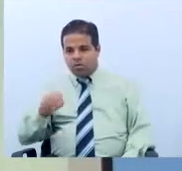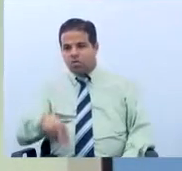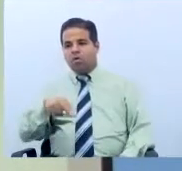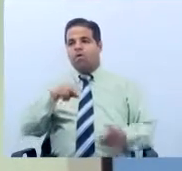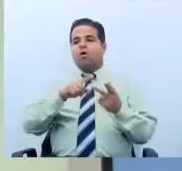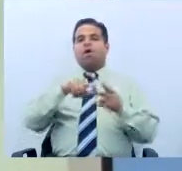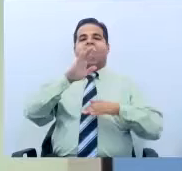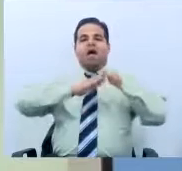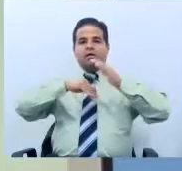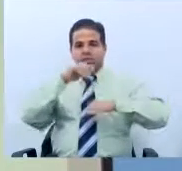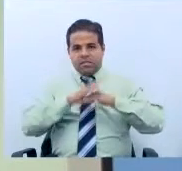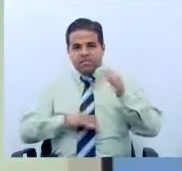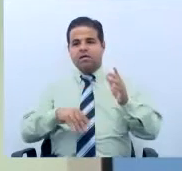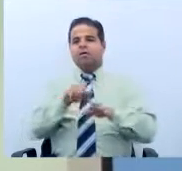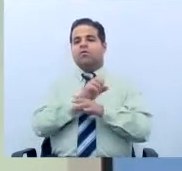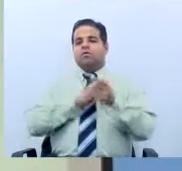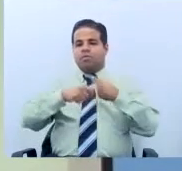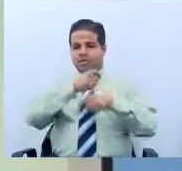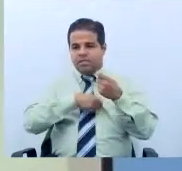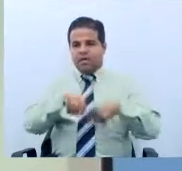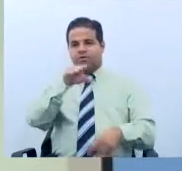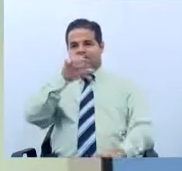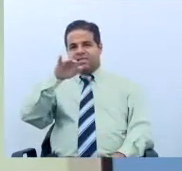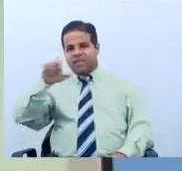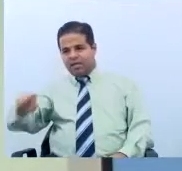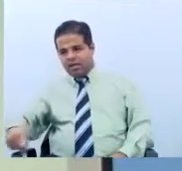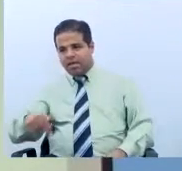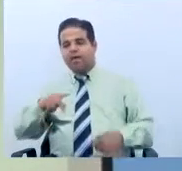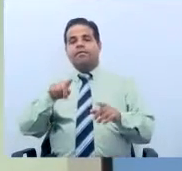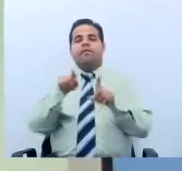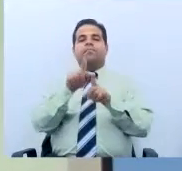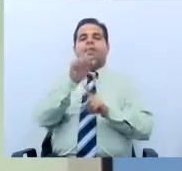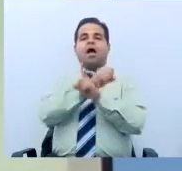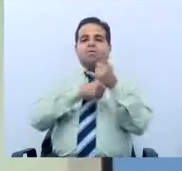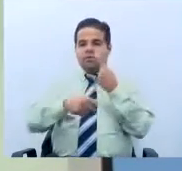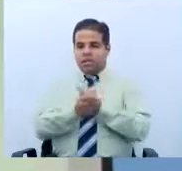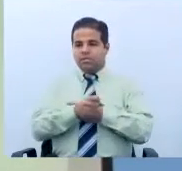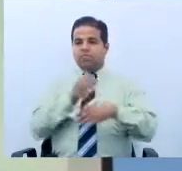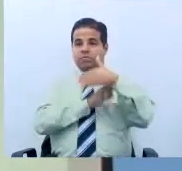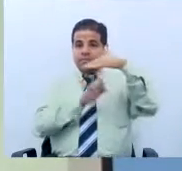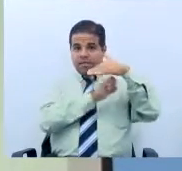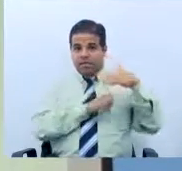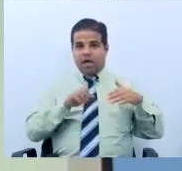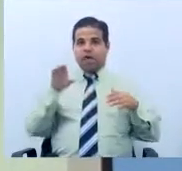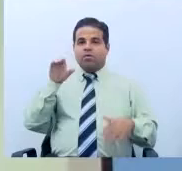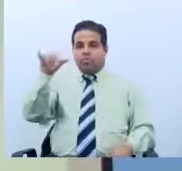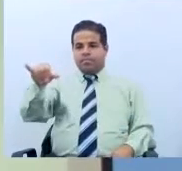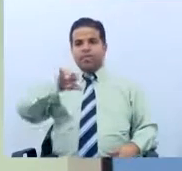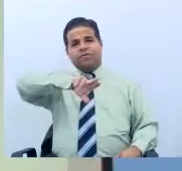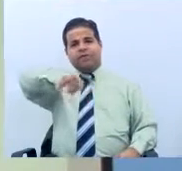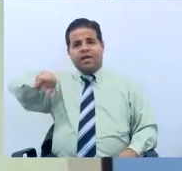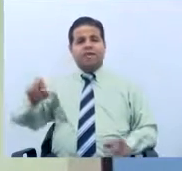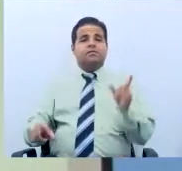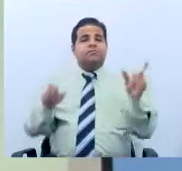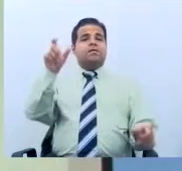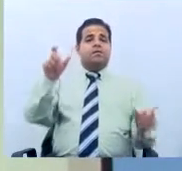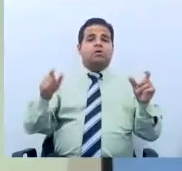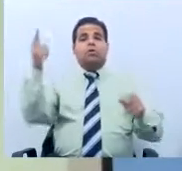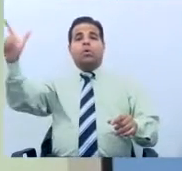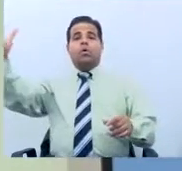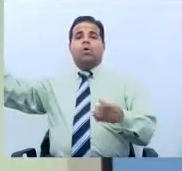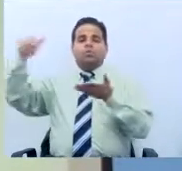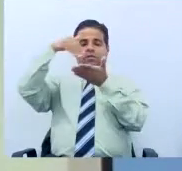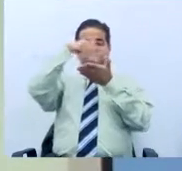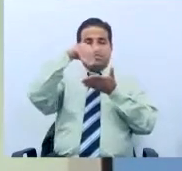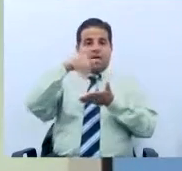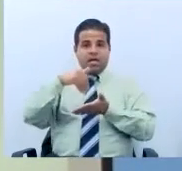Comercial, CIESP, Sincomércio, Associação dos Empresários de Cumbica e vários membros de outras